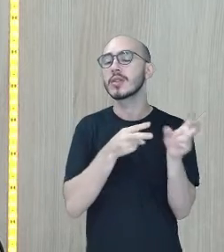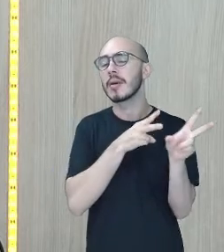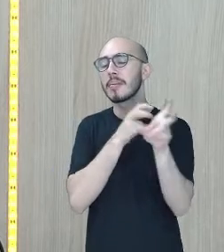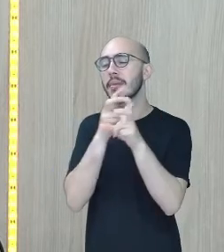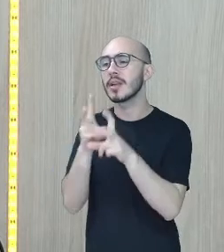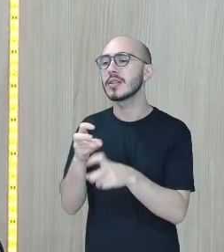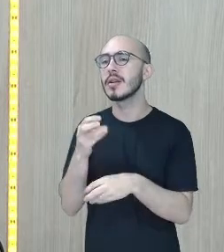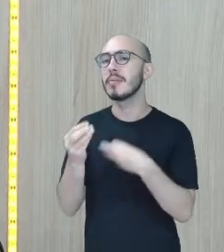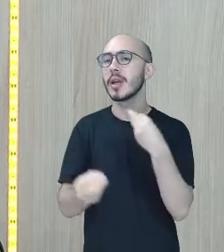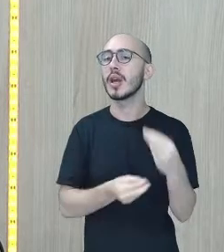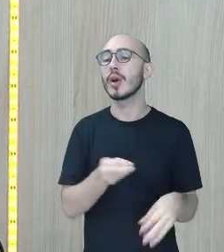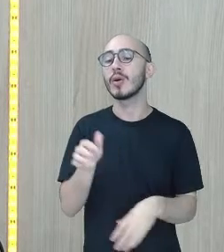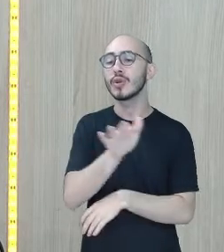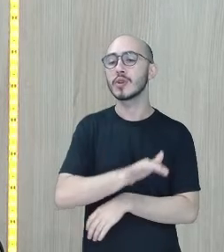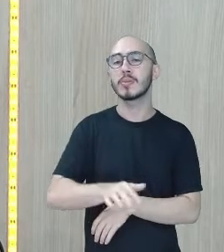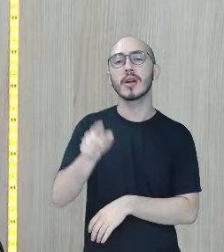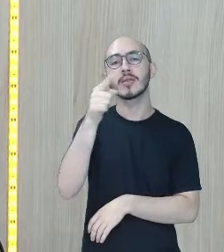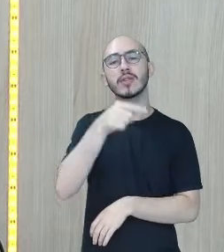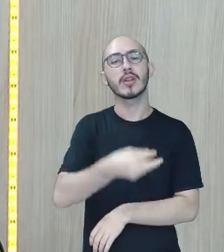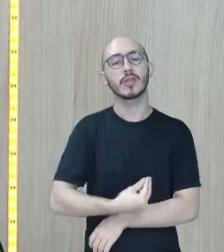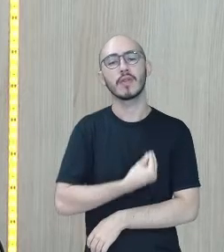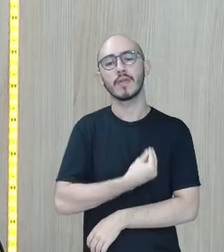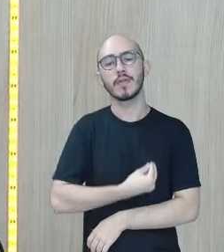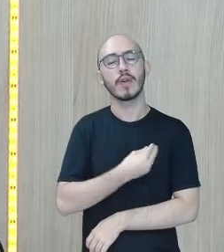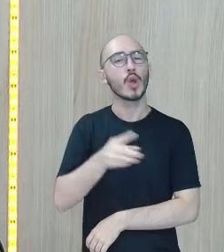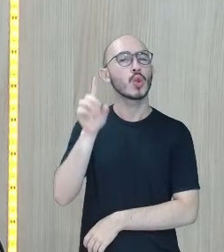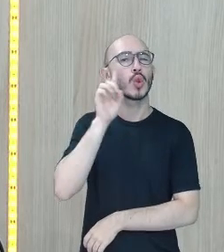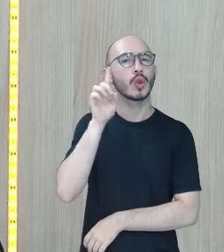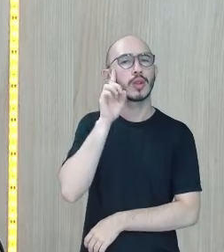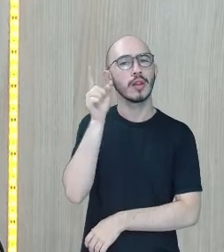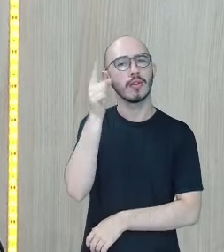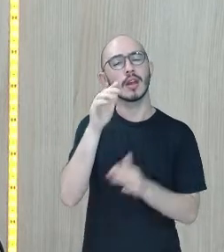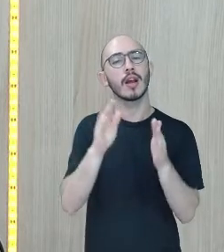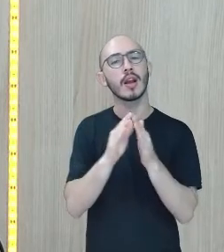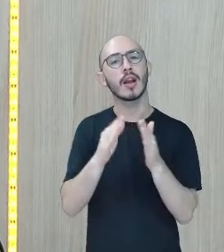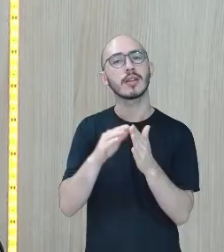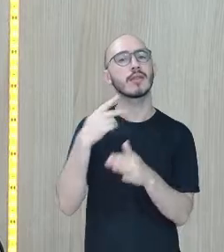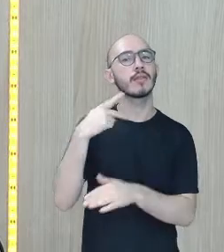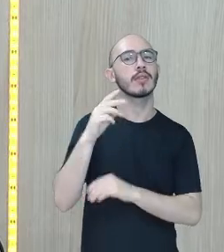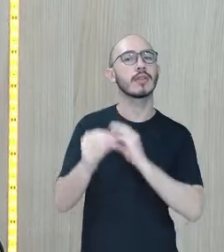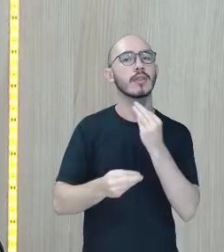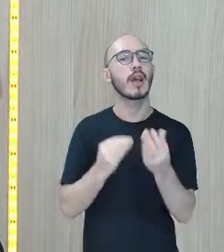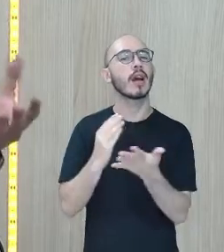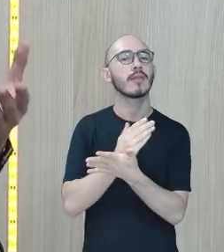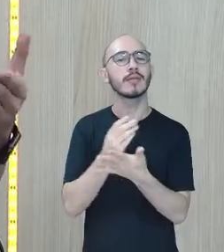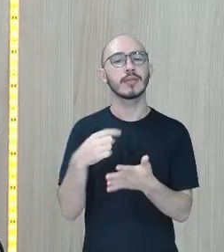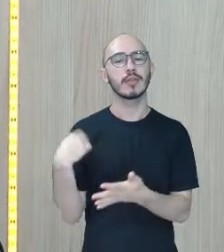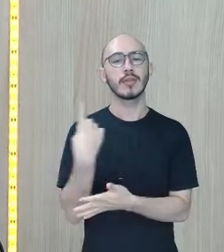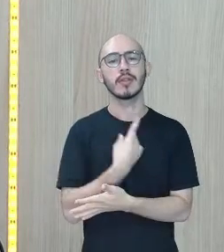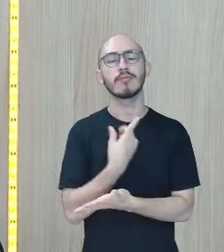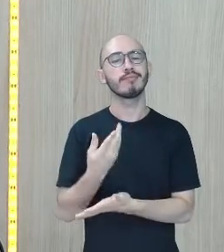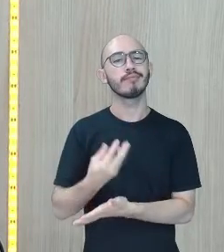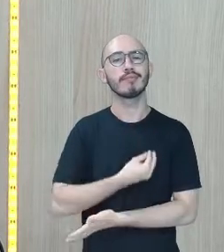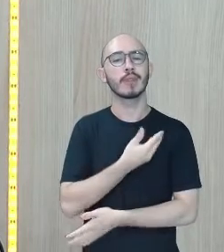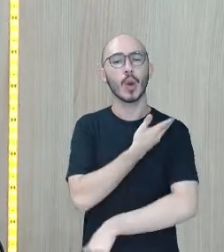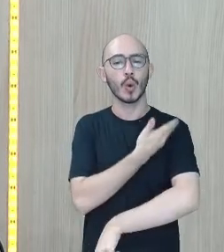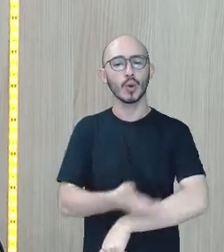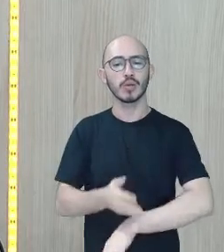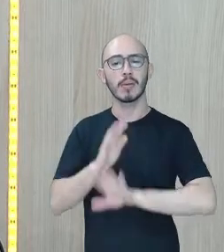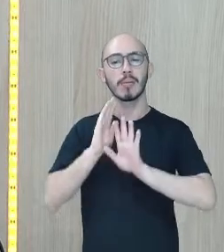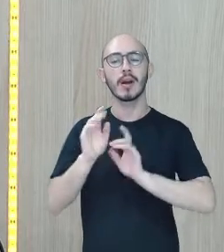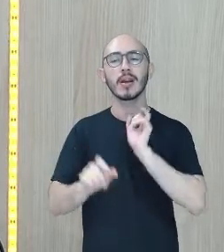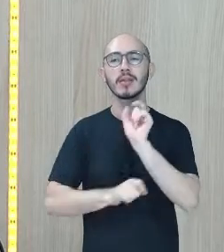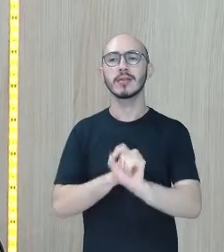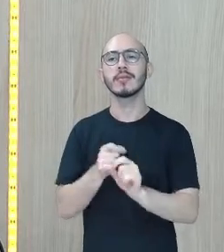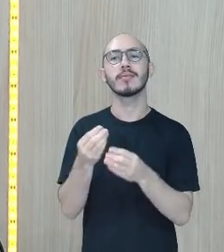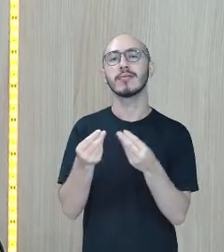esse espaço que vocês vivem, né? Todos os dias vocês estão aí na casa de vocês. E às vezes a gente vive muito no espaço, mas a gente não consegue dar